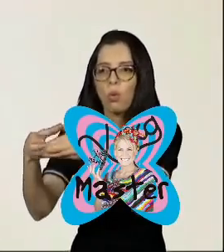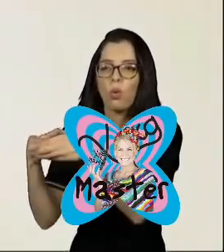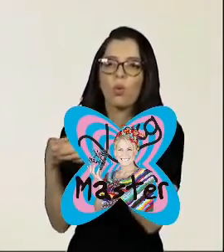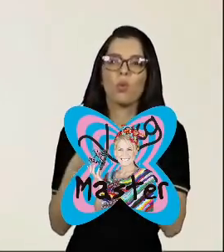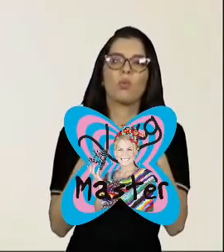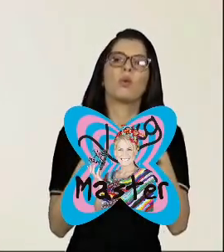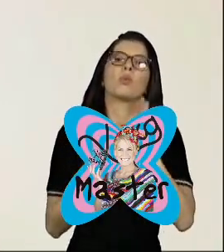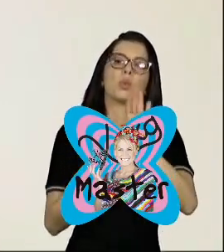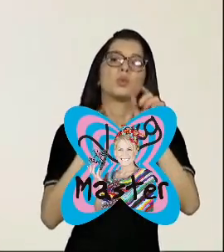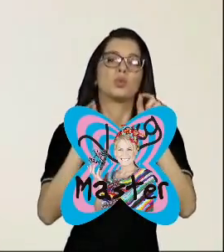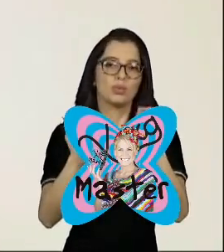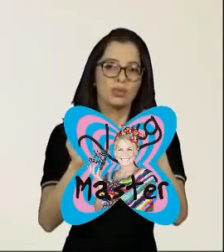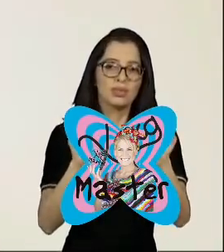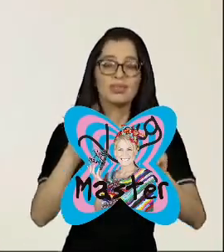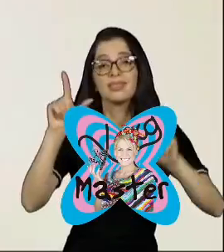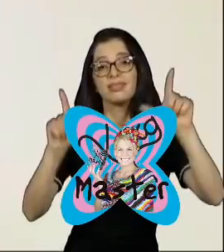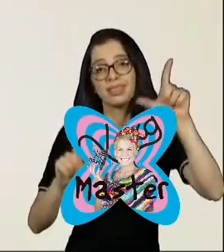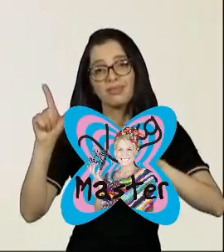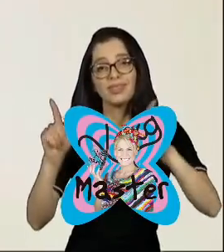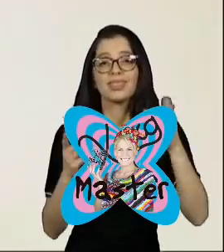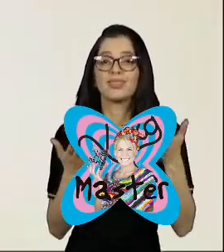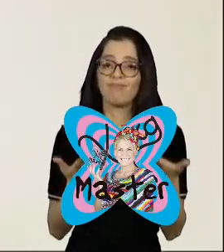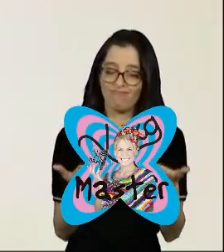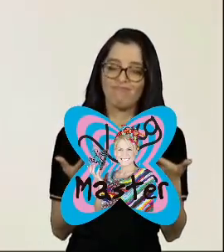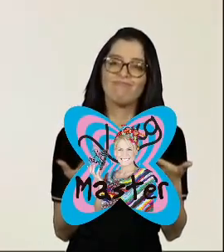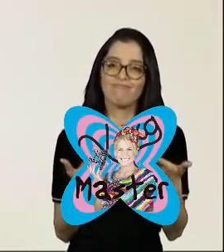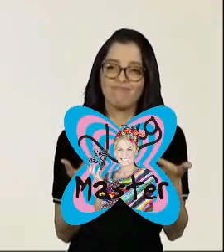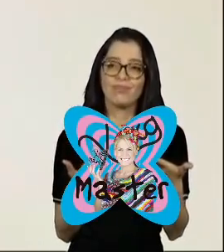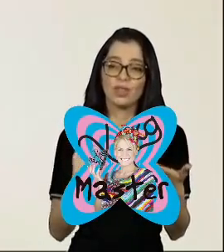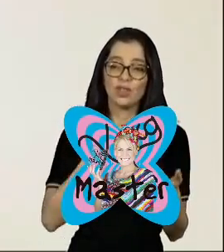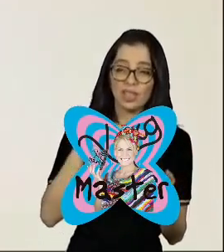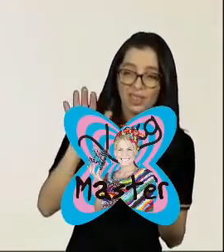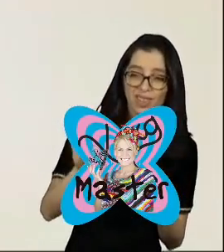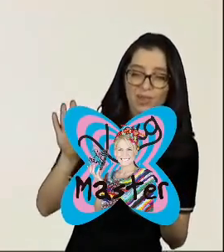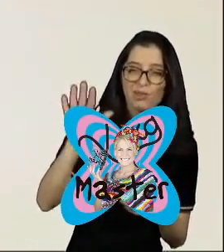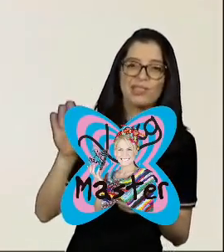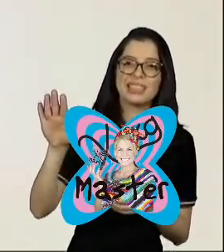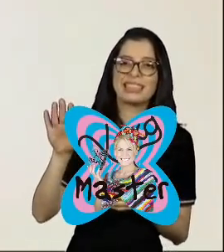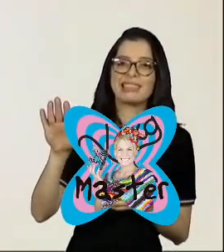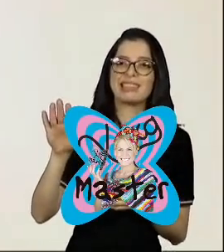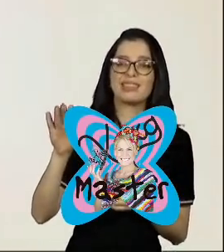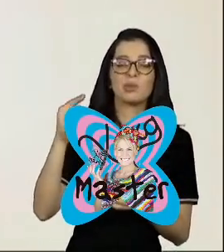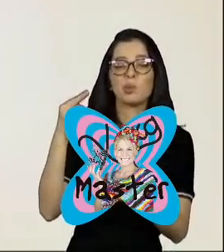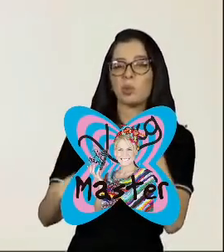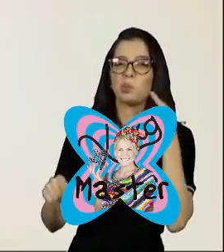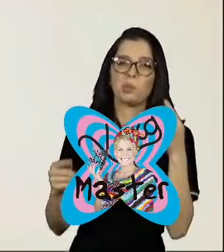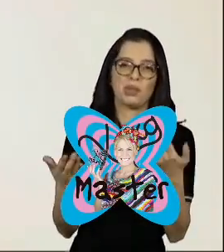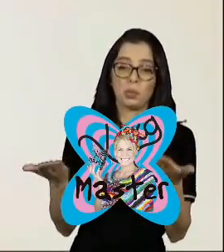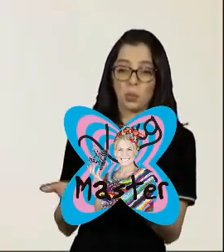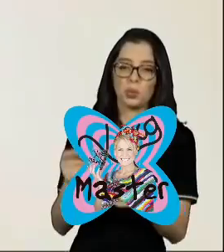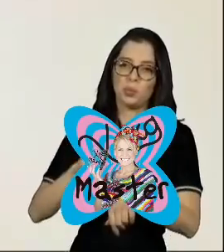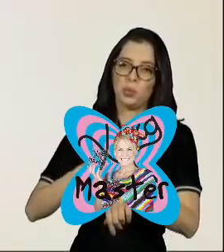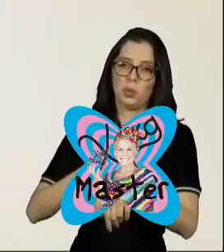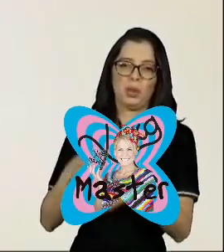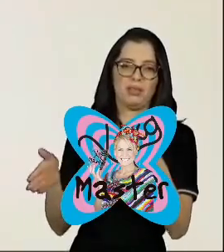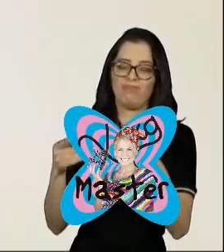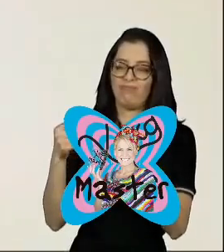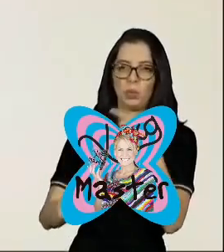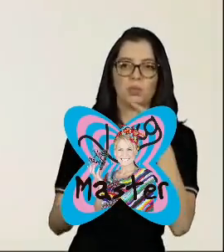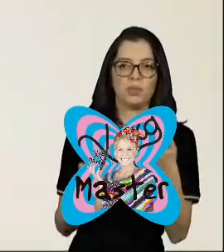isso daí faz com que a televisão desse com esse formato não seja bem Vista pelas crianças e sim o